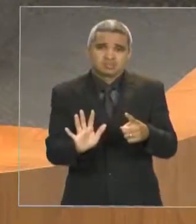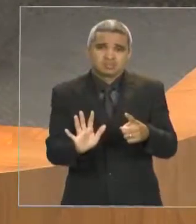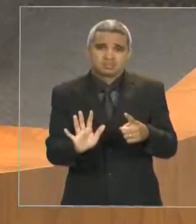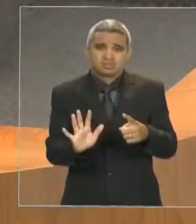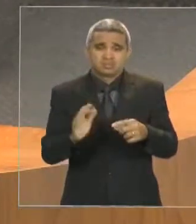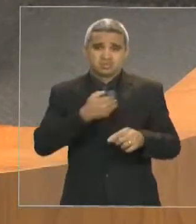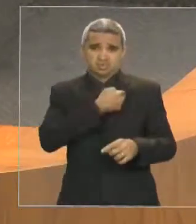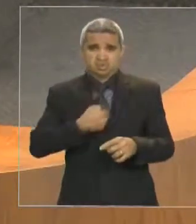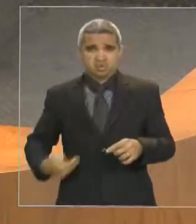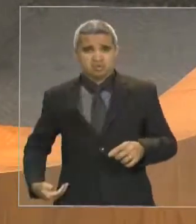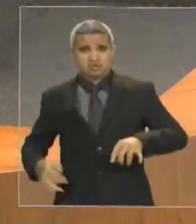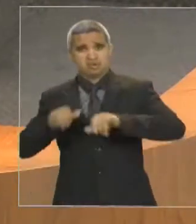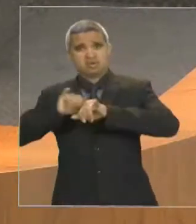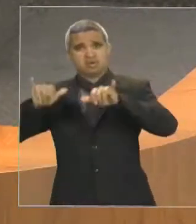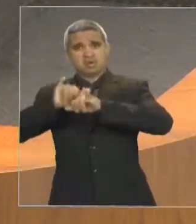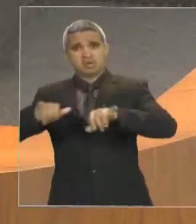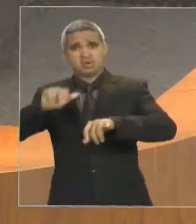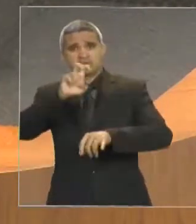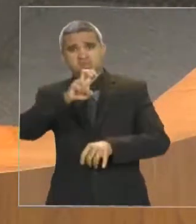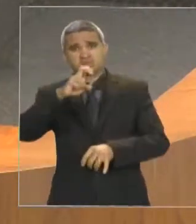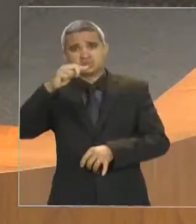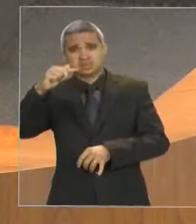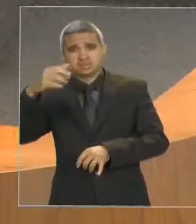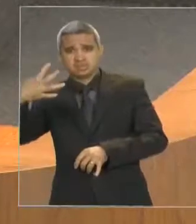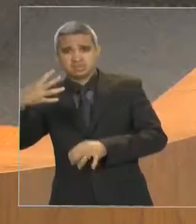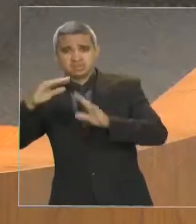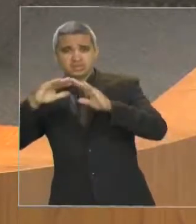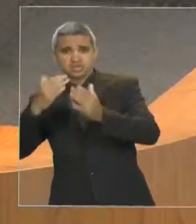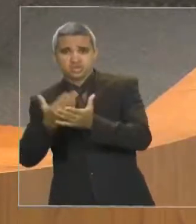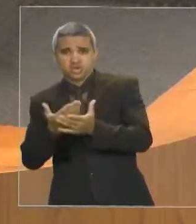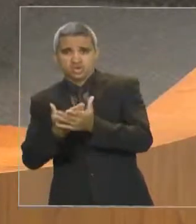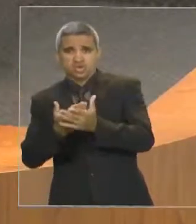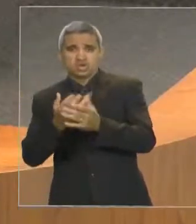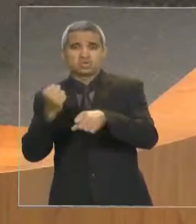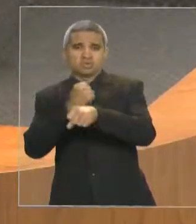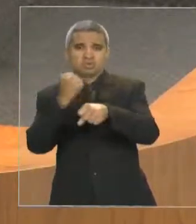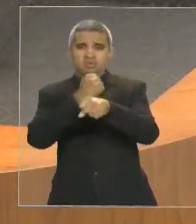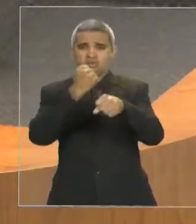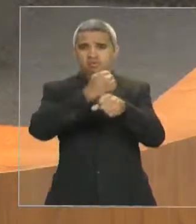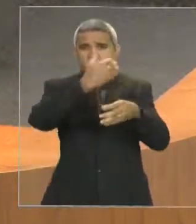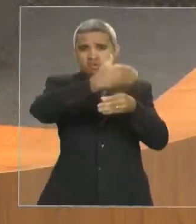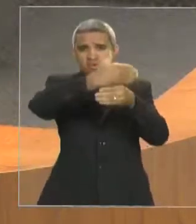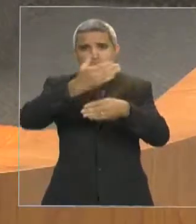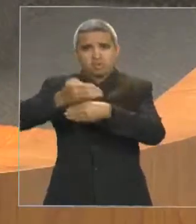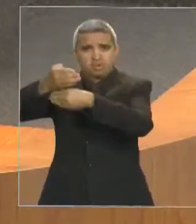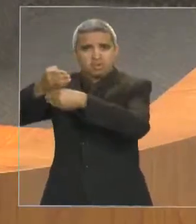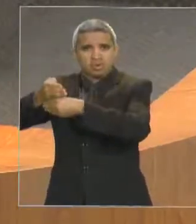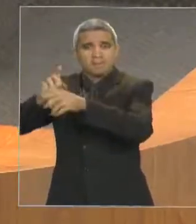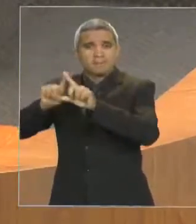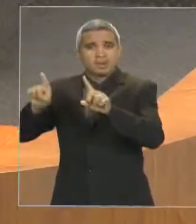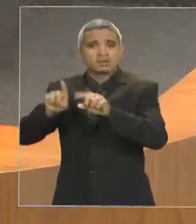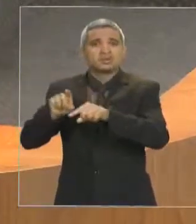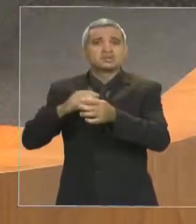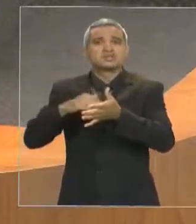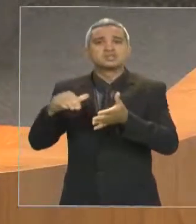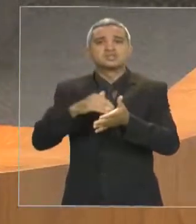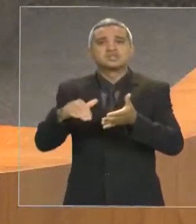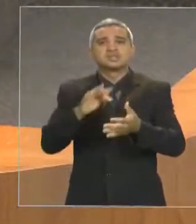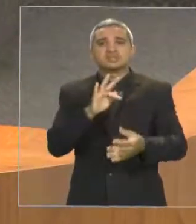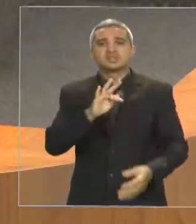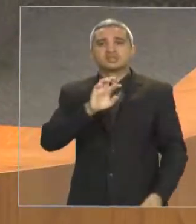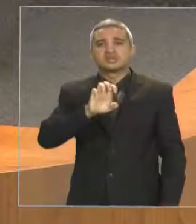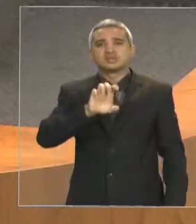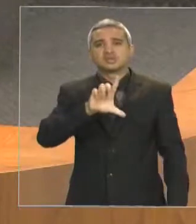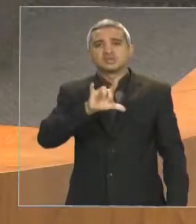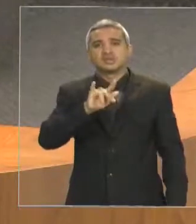500 escolas que foram reconstruídas e reformadas, segundo o secretário Felipe Camarão, 523